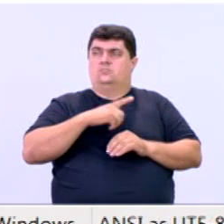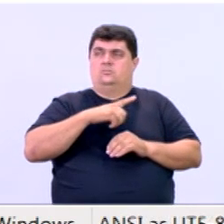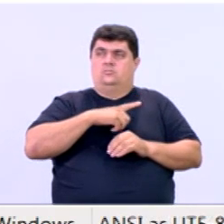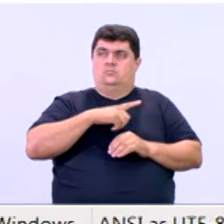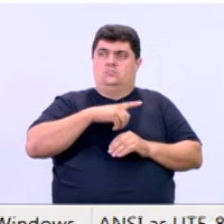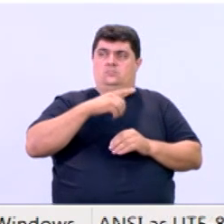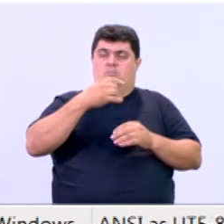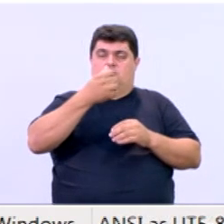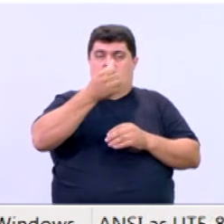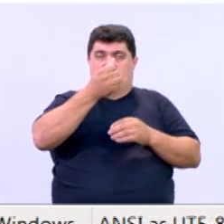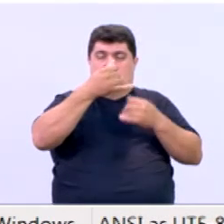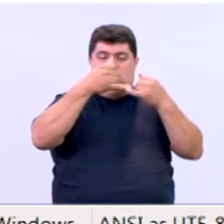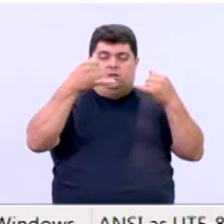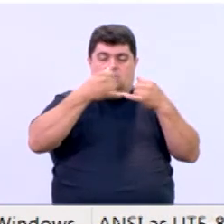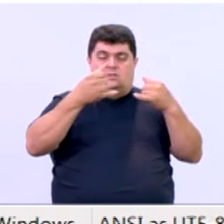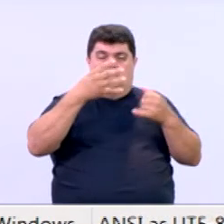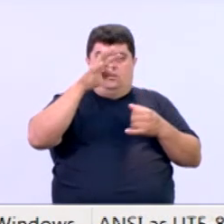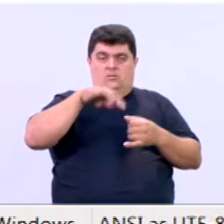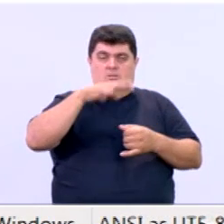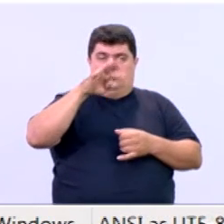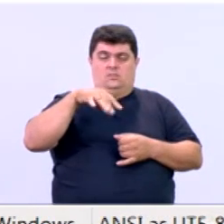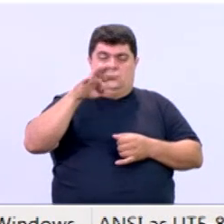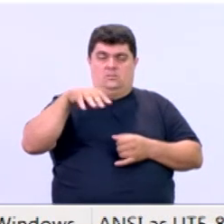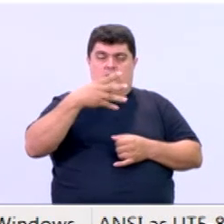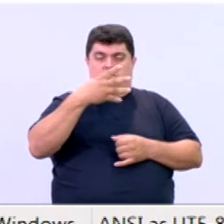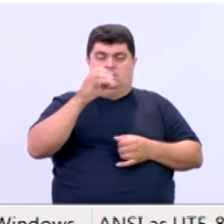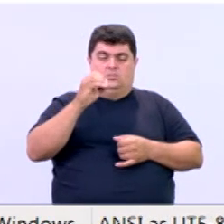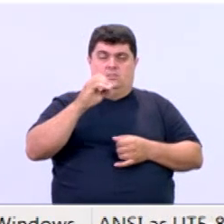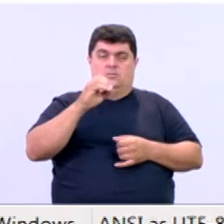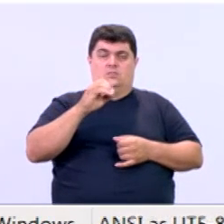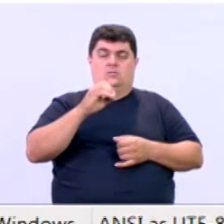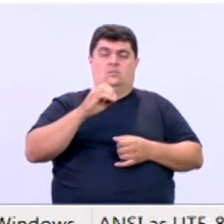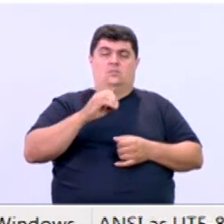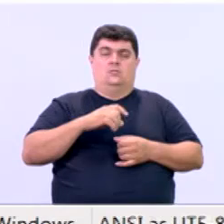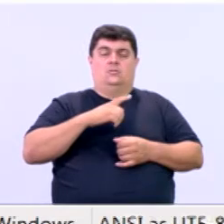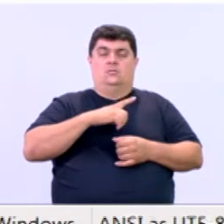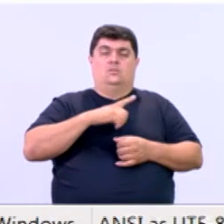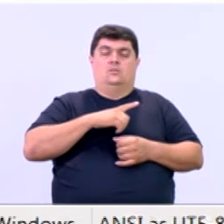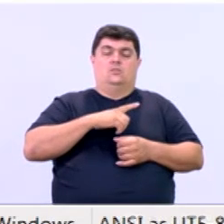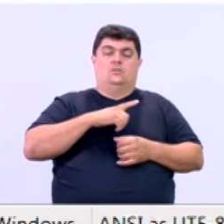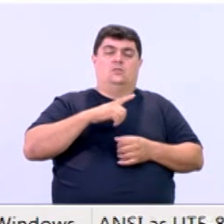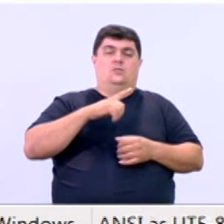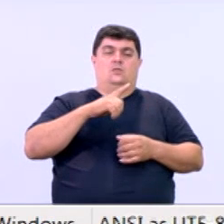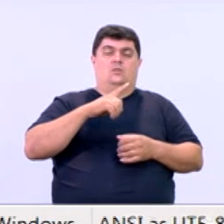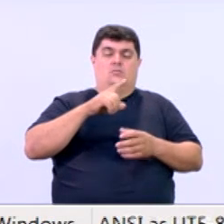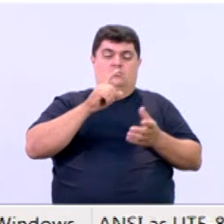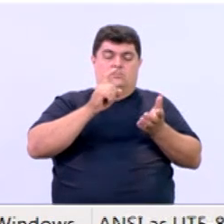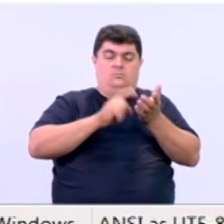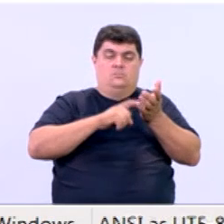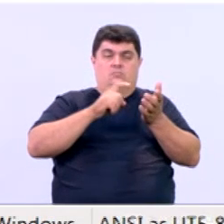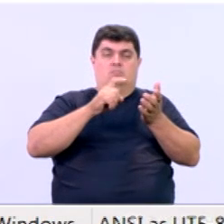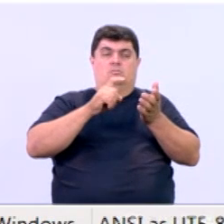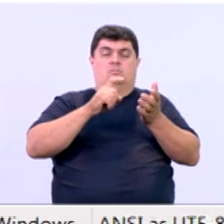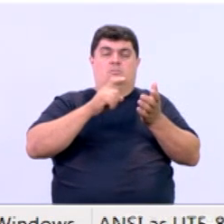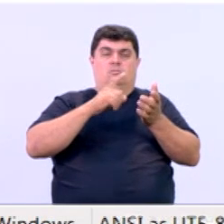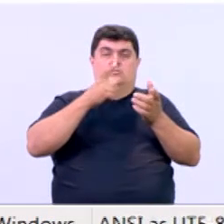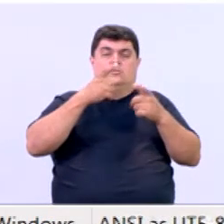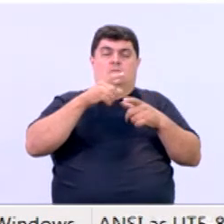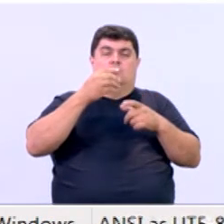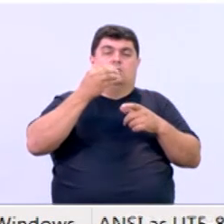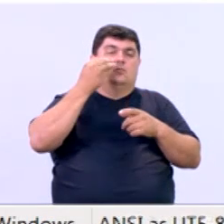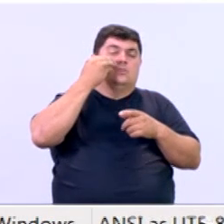6 linhas e 40 colunas. E além disso, nós colocamos um botão, ó, o tipo